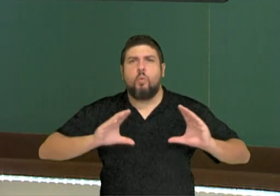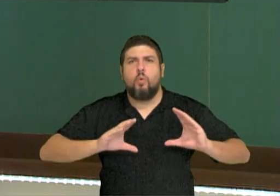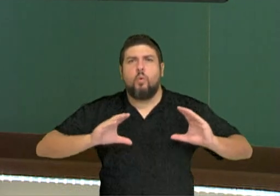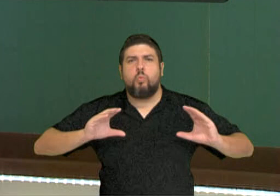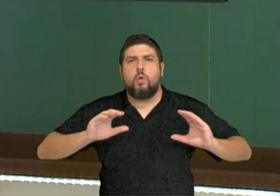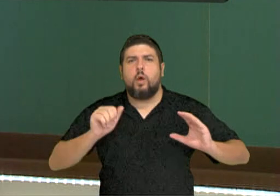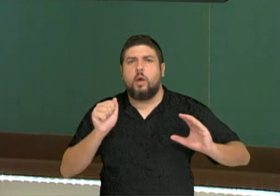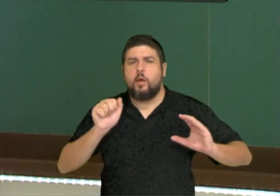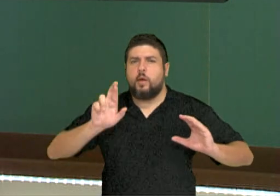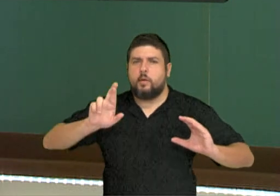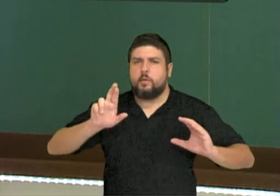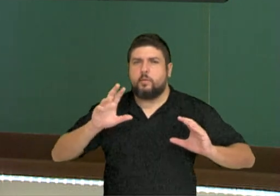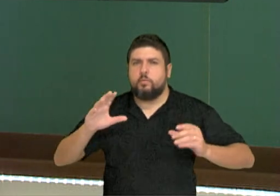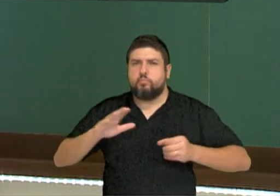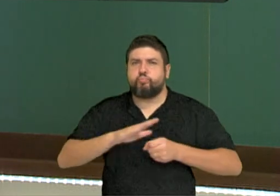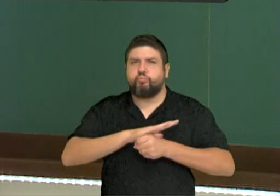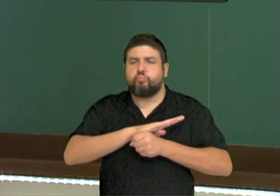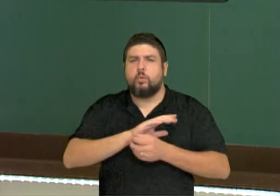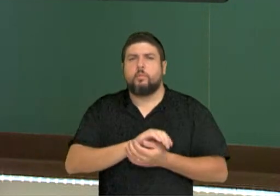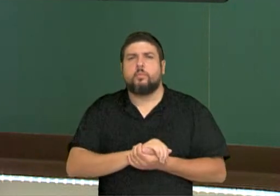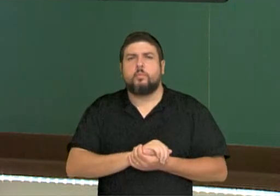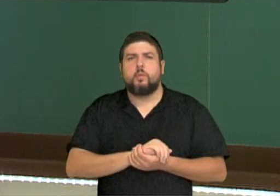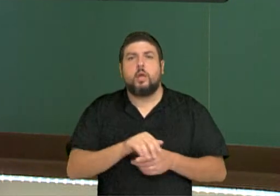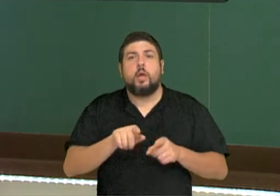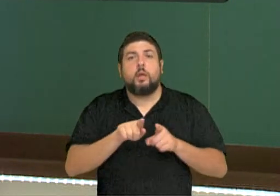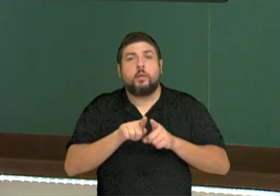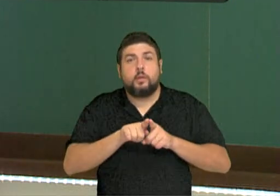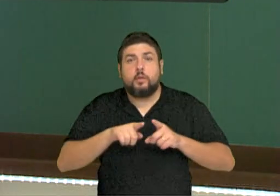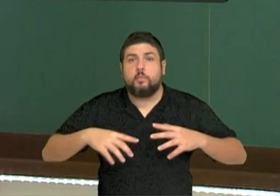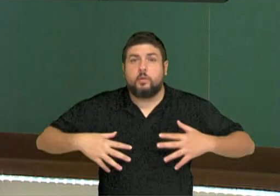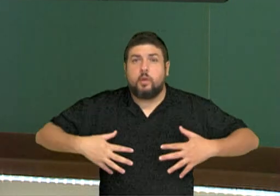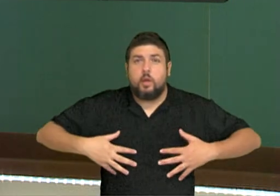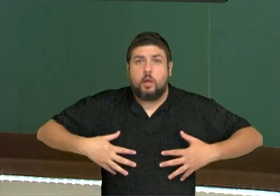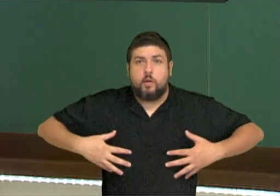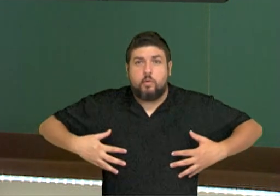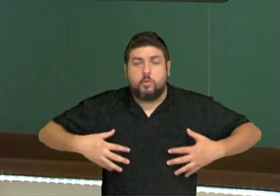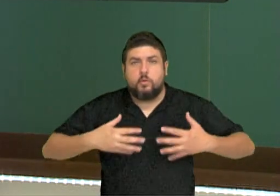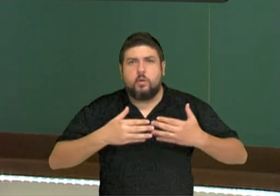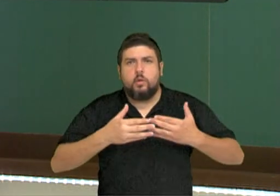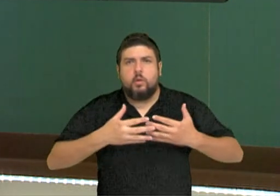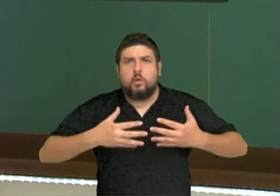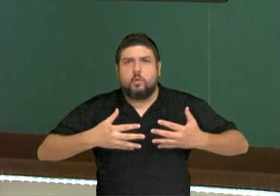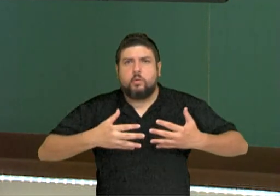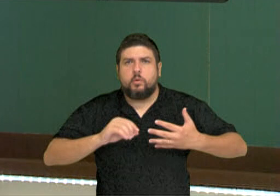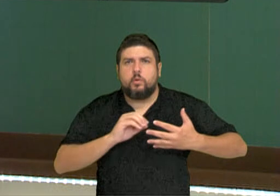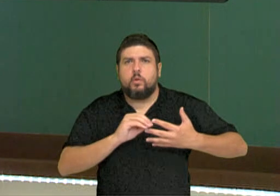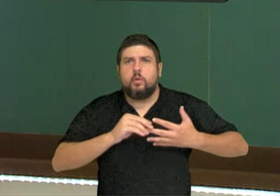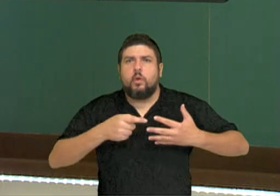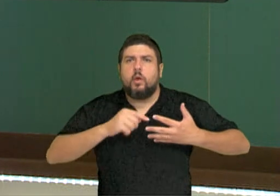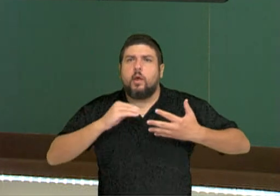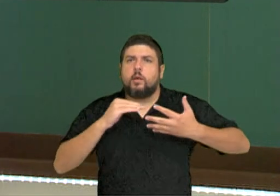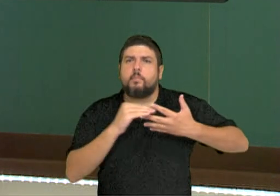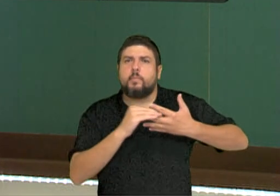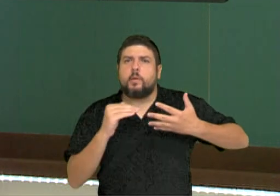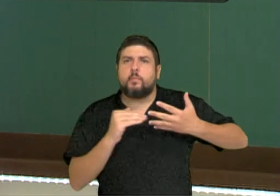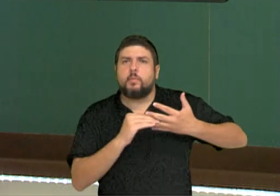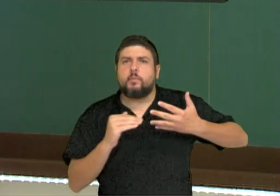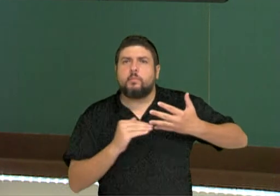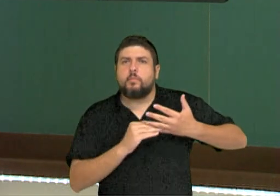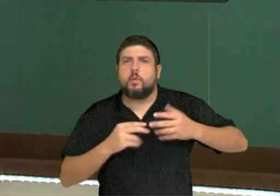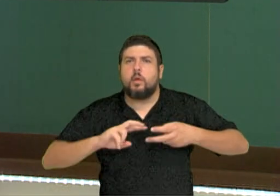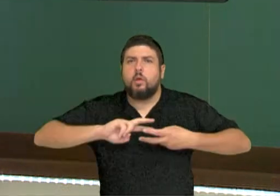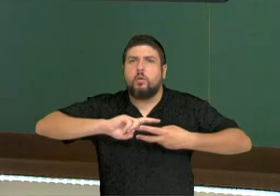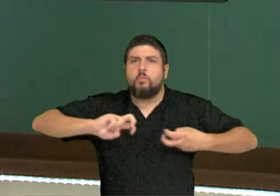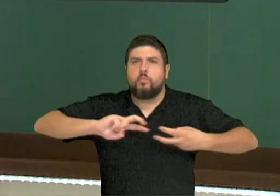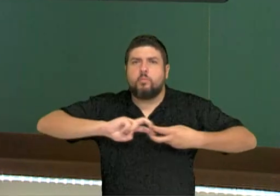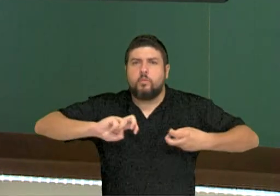músculos intercostais, que são aqueles que temos entre as costelas, eles se contraem e elevam, por isso que o volume